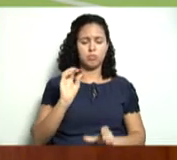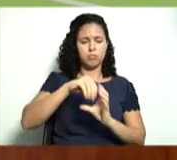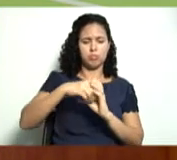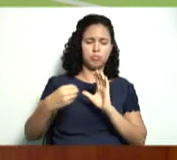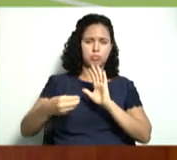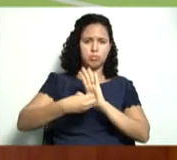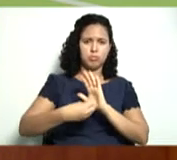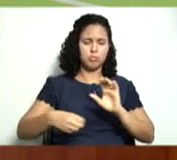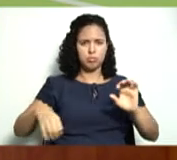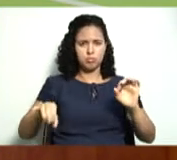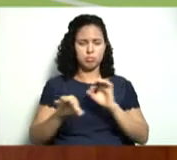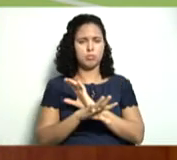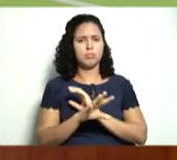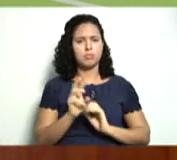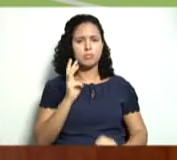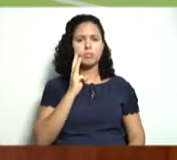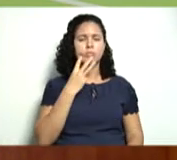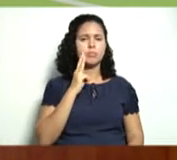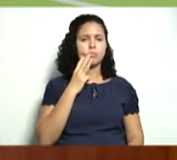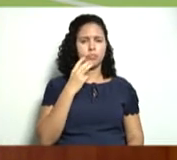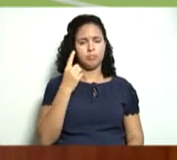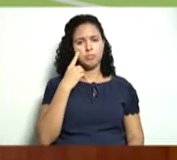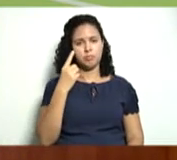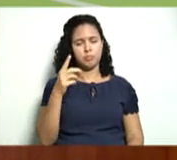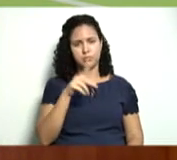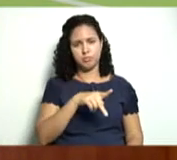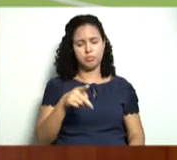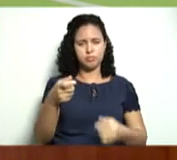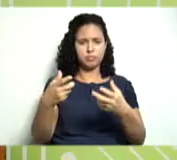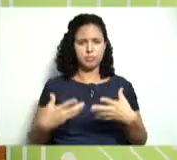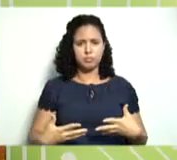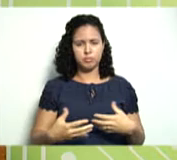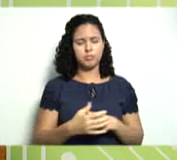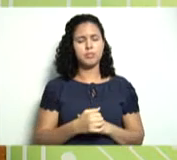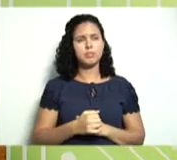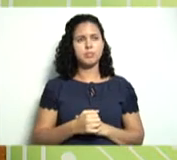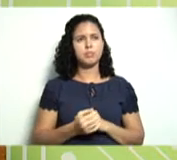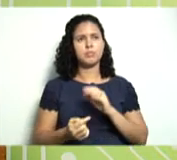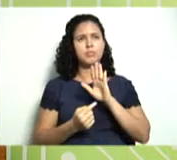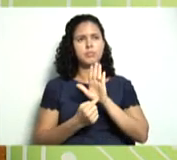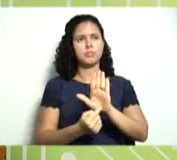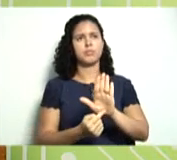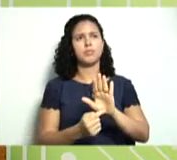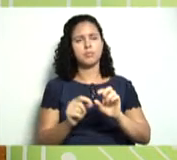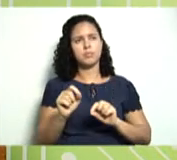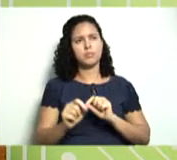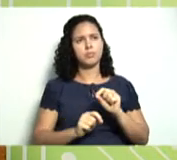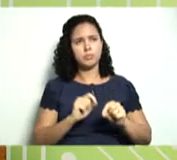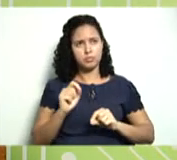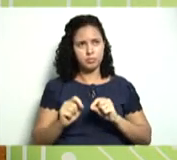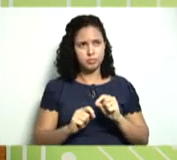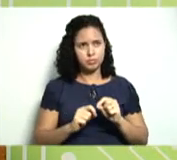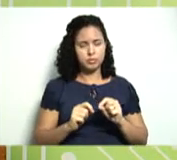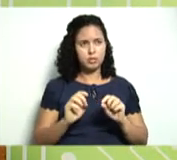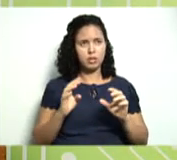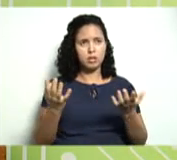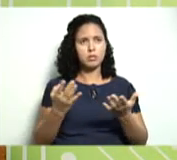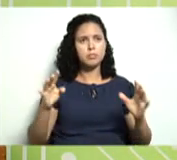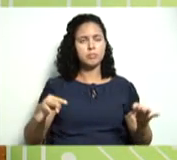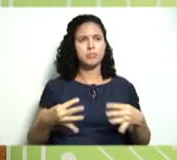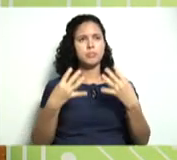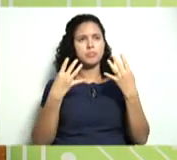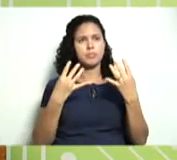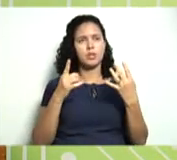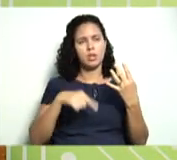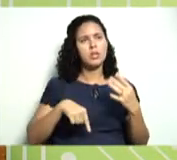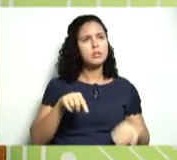através da tabulação que o processo vai explicar agora é isso é isso aí vou mostrar pra vocês como é que faz agora certo preste bastante atenção é